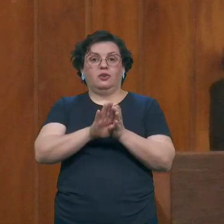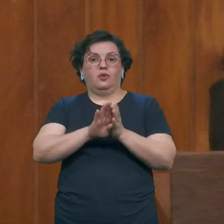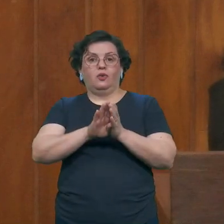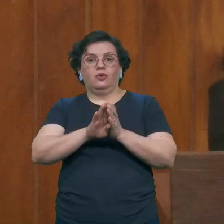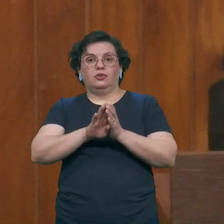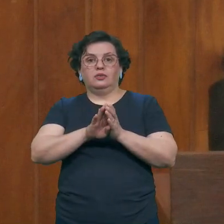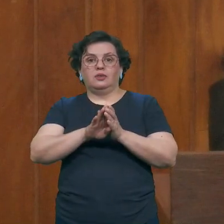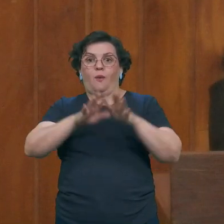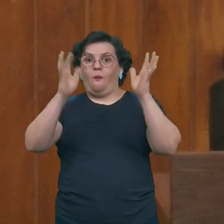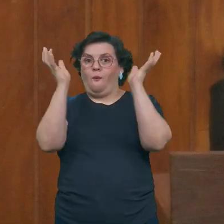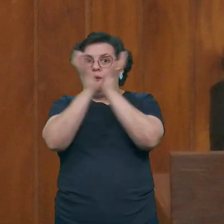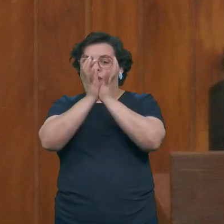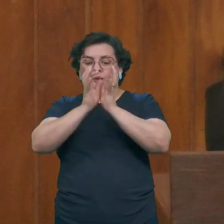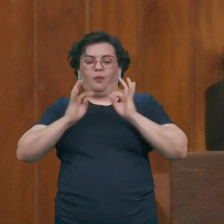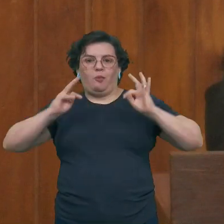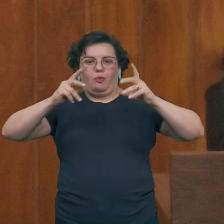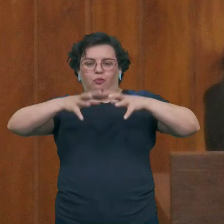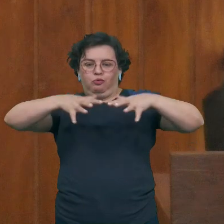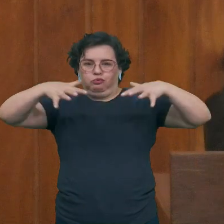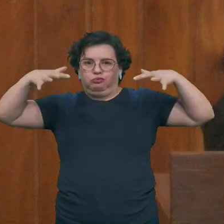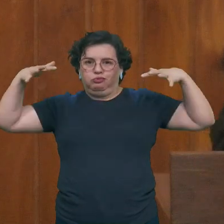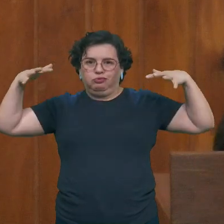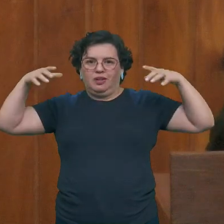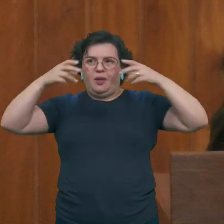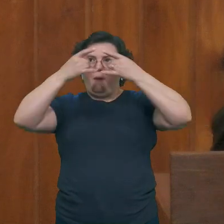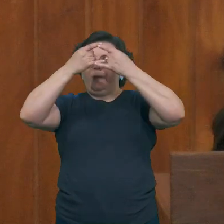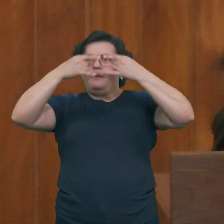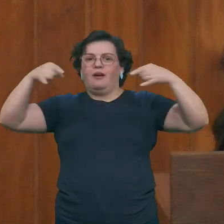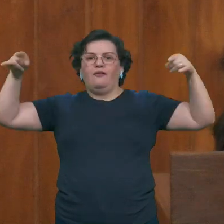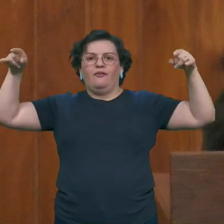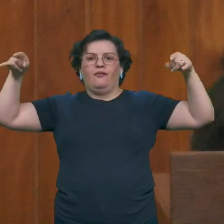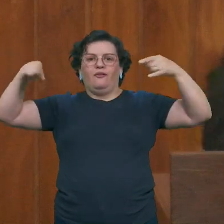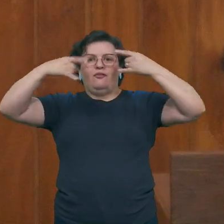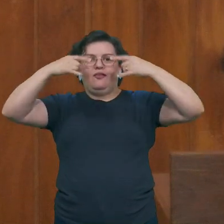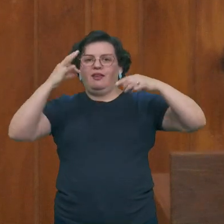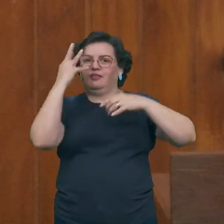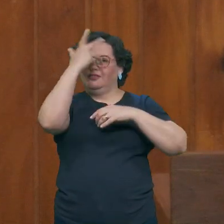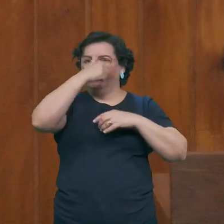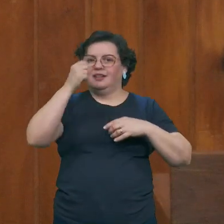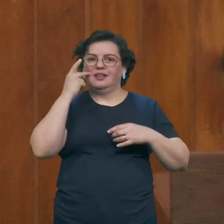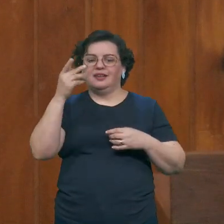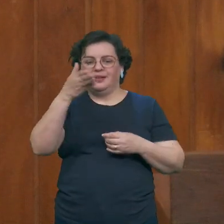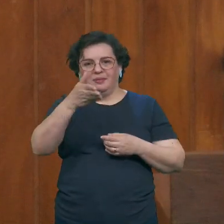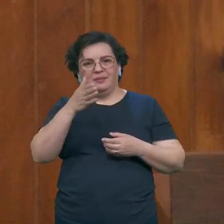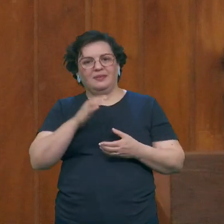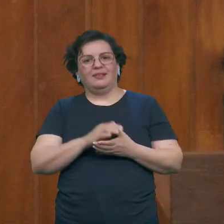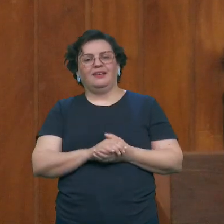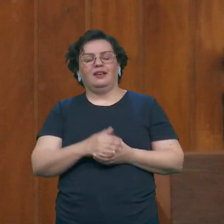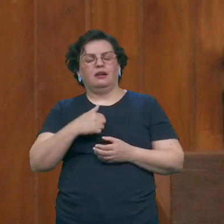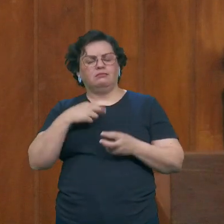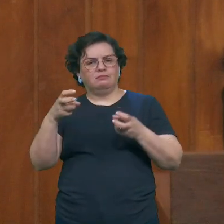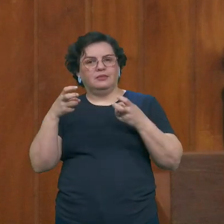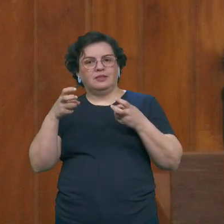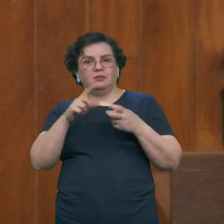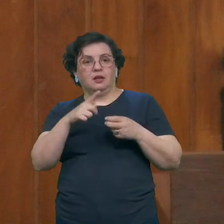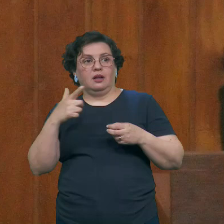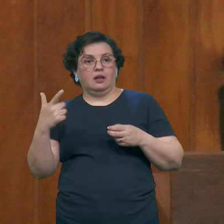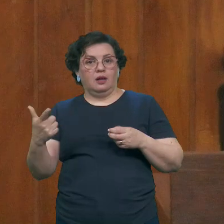galera inteira, colocaram uma faixa linda ali para a dona Benedita, e eu percebi que as